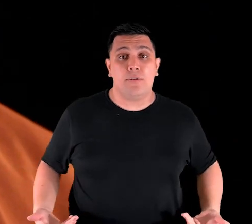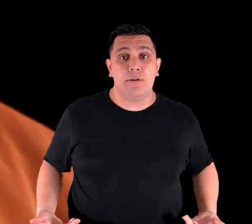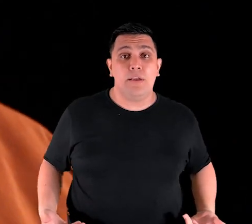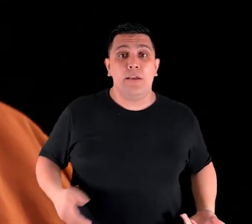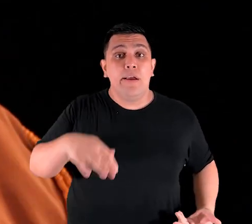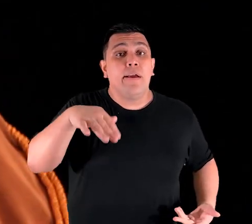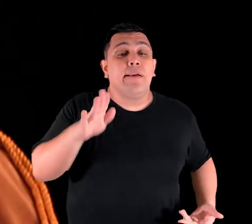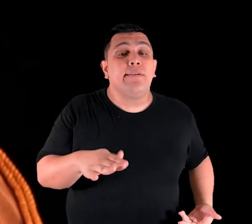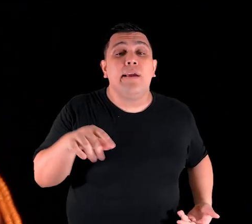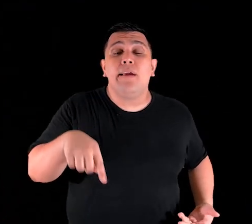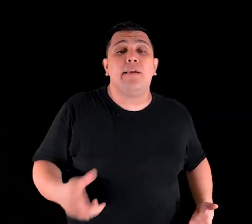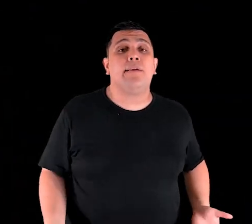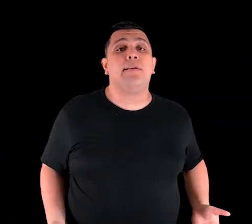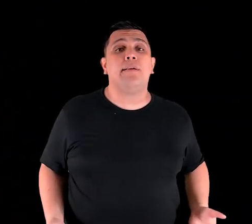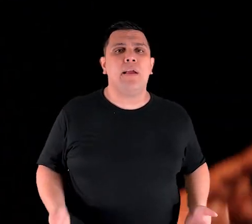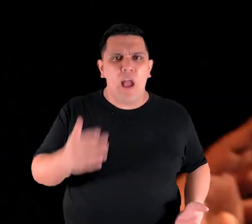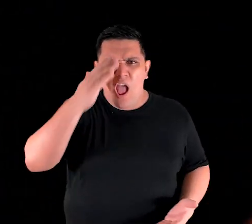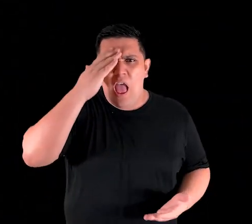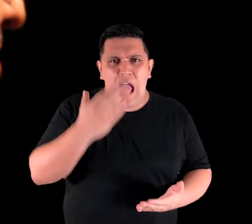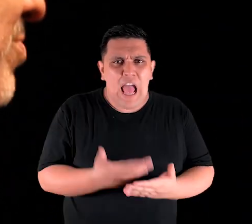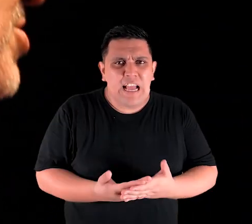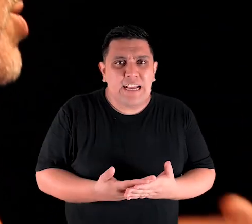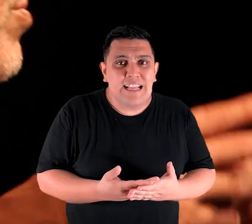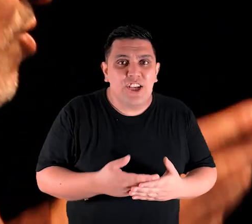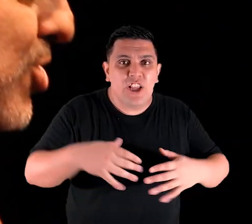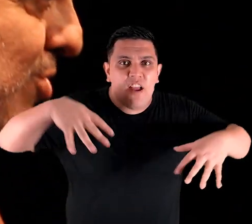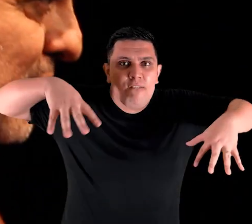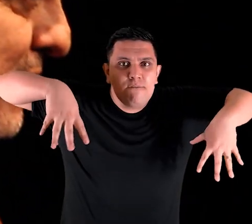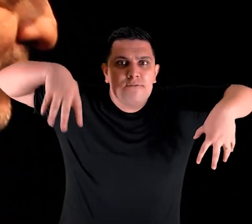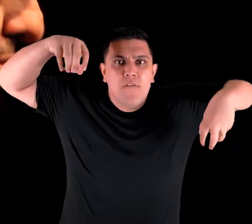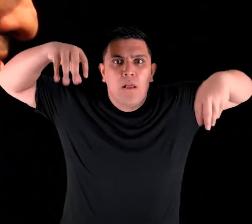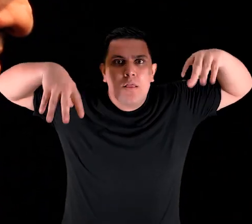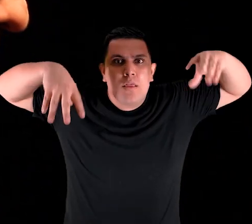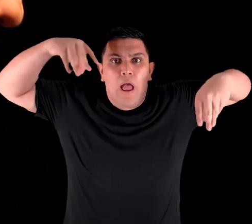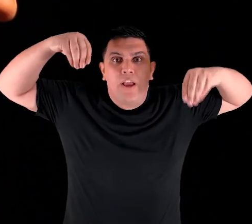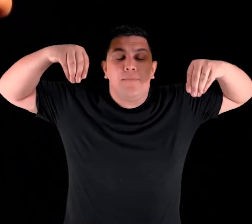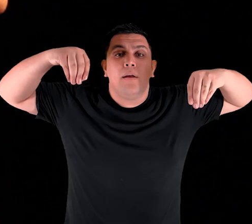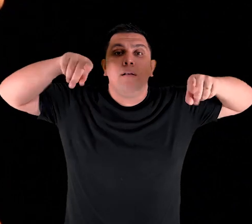Quem aqui acredita em fantasmas e monstros?